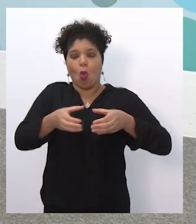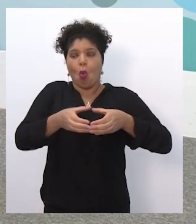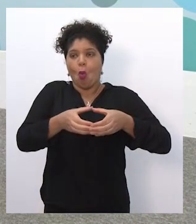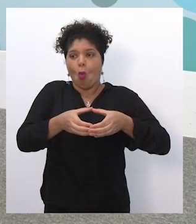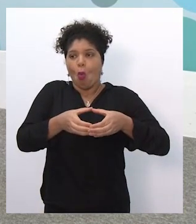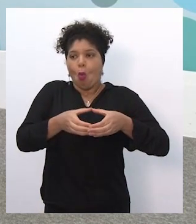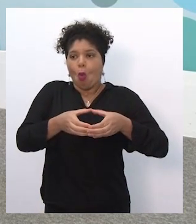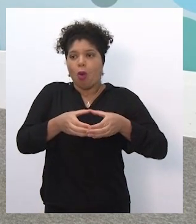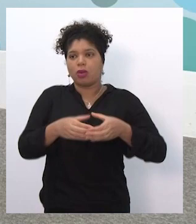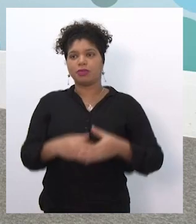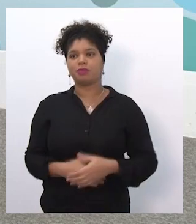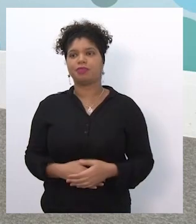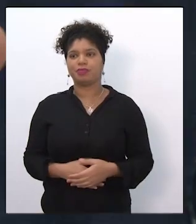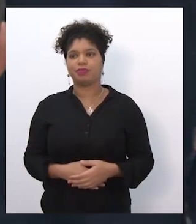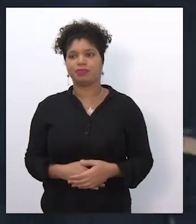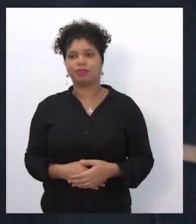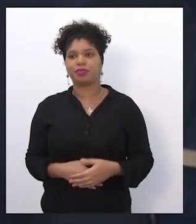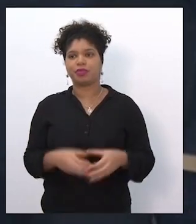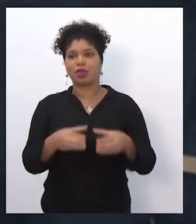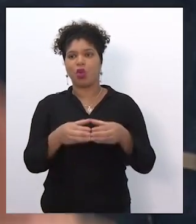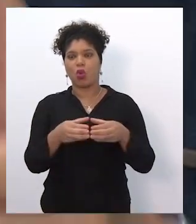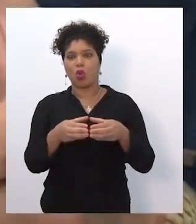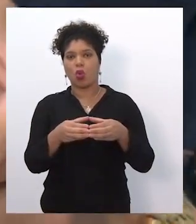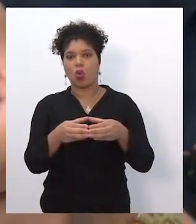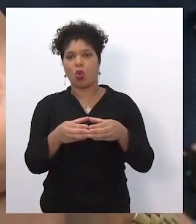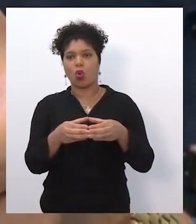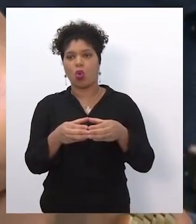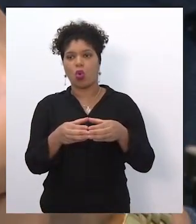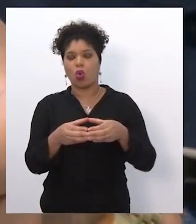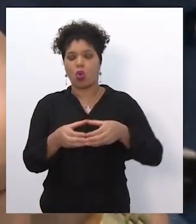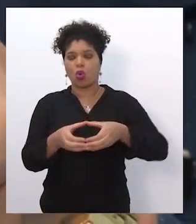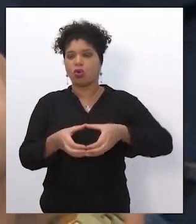faz, se puder focar, que